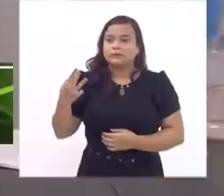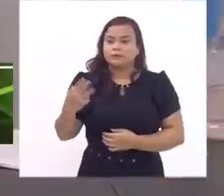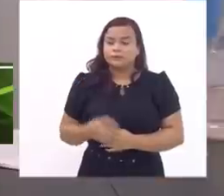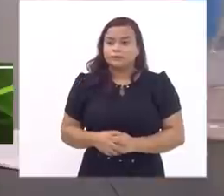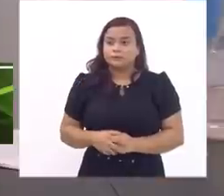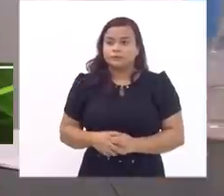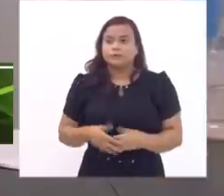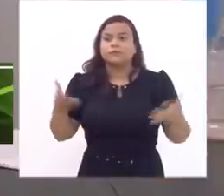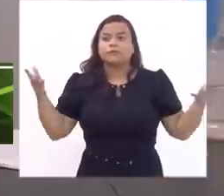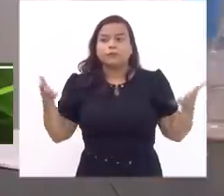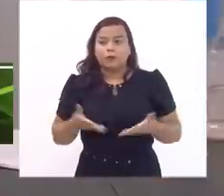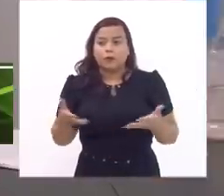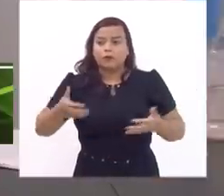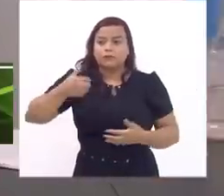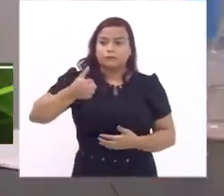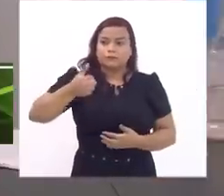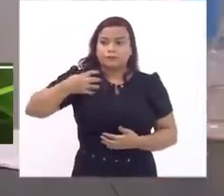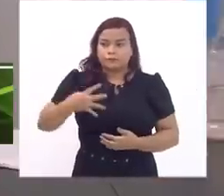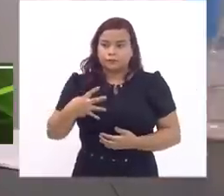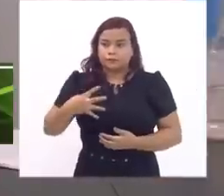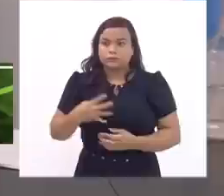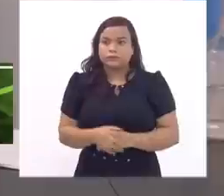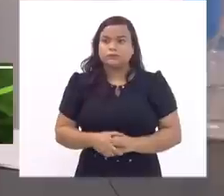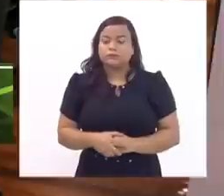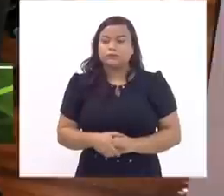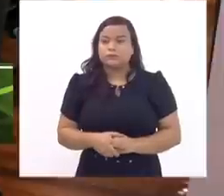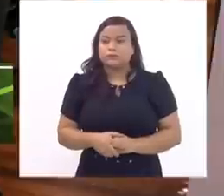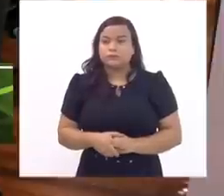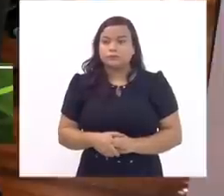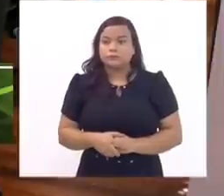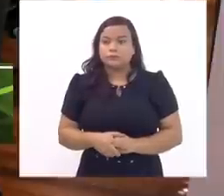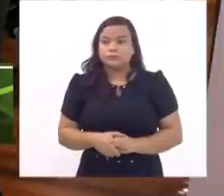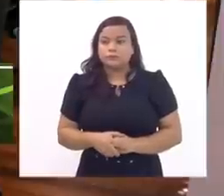Vamos para o 14º.